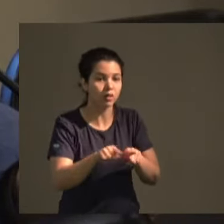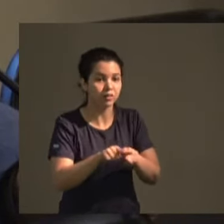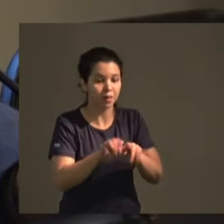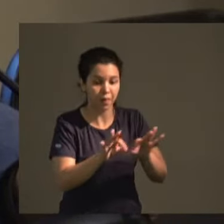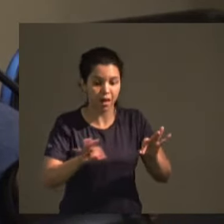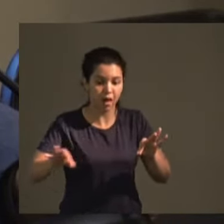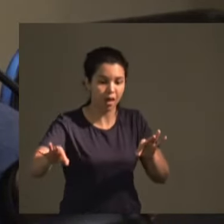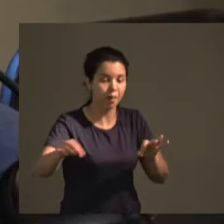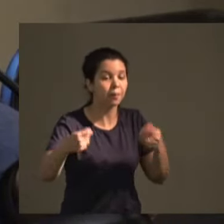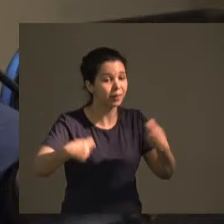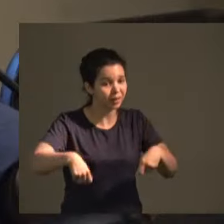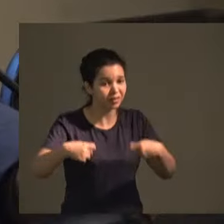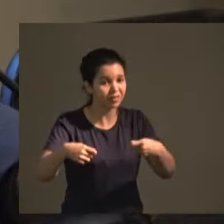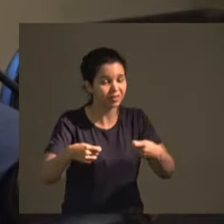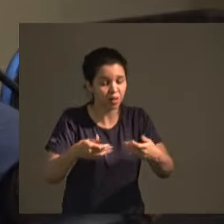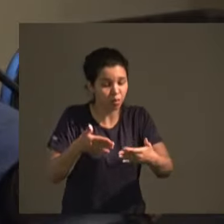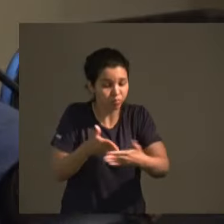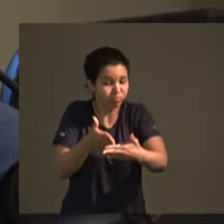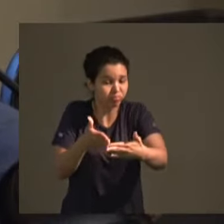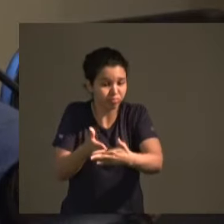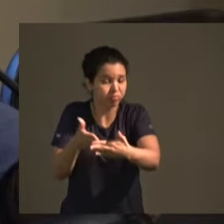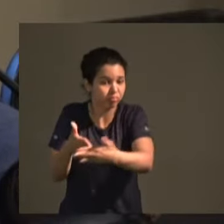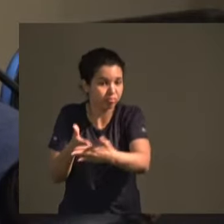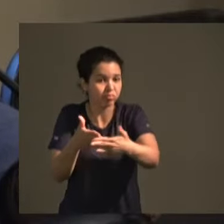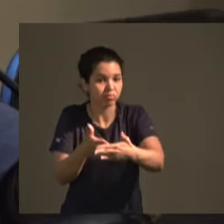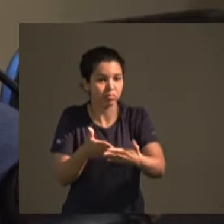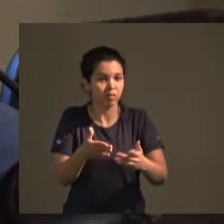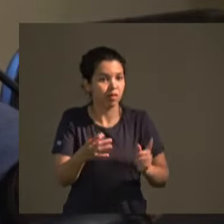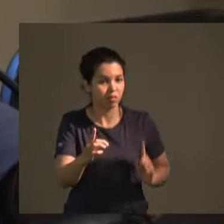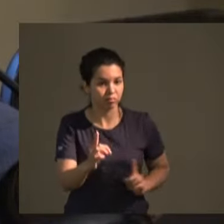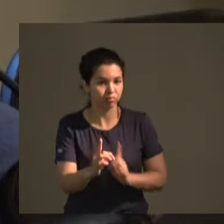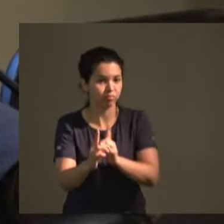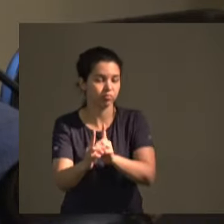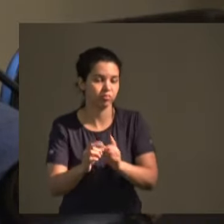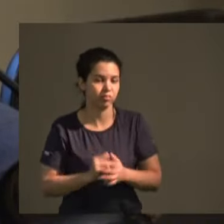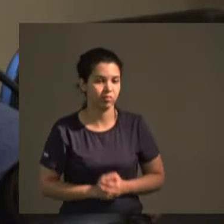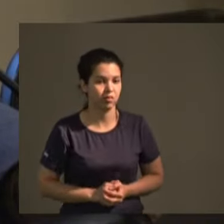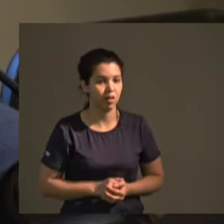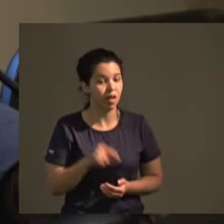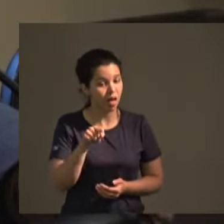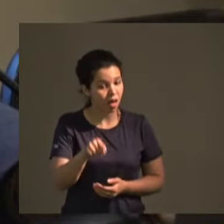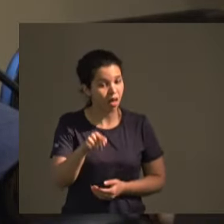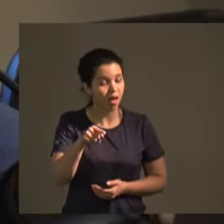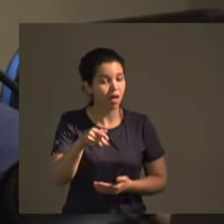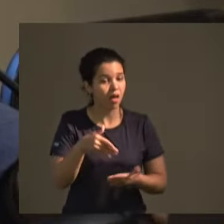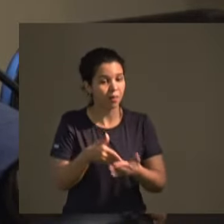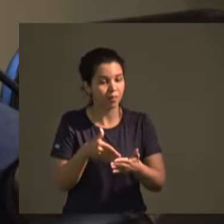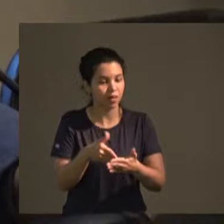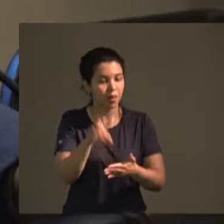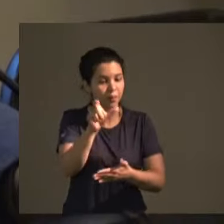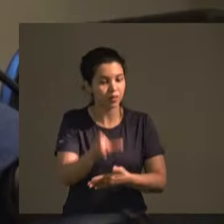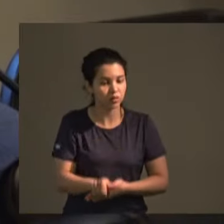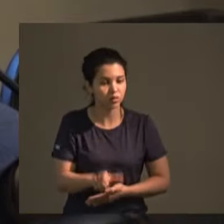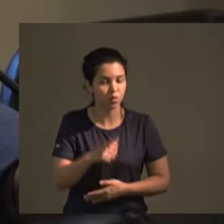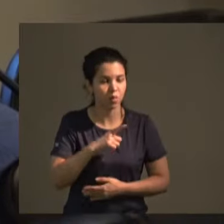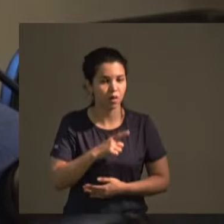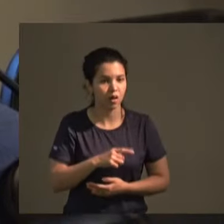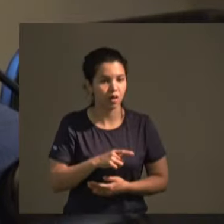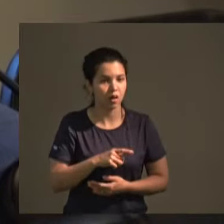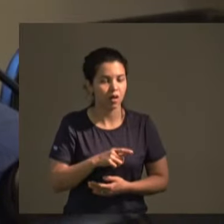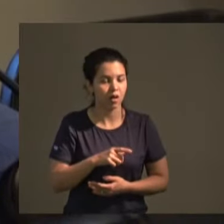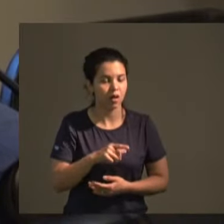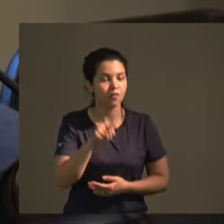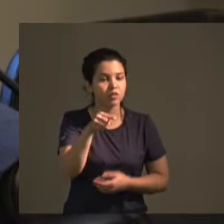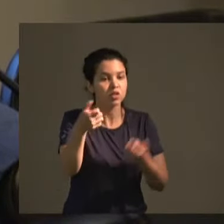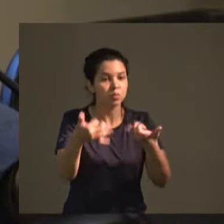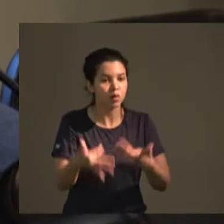impede esse seu atendido, esse usuário que a senhora levou lá, que só ficou 3 meses, ele não ficou mais